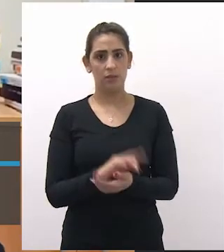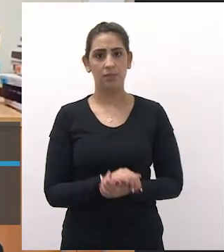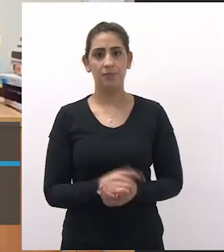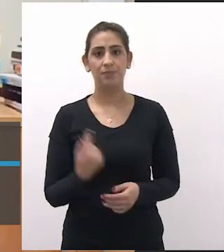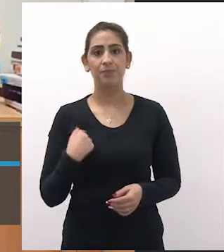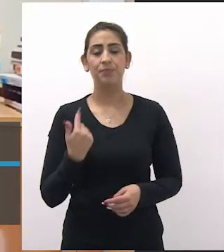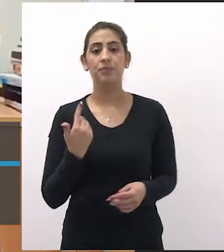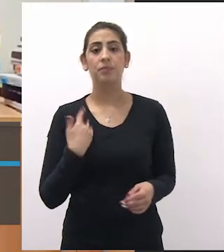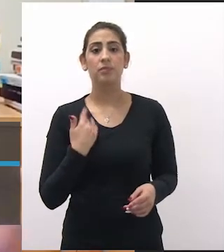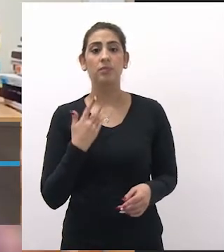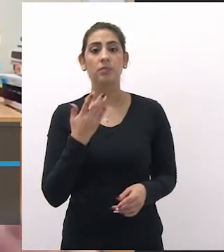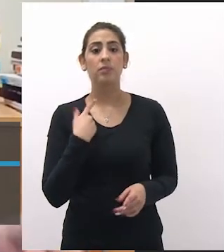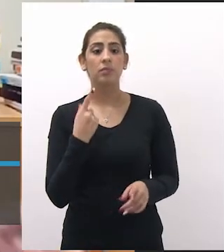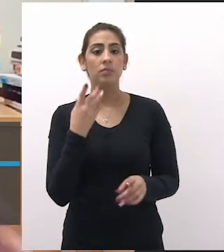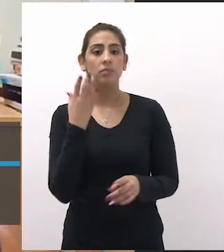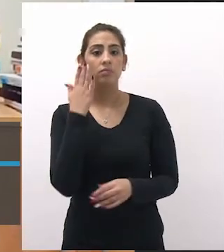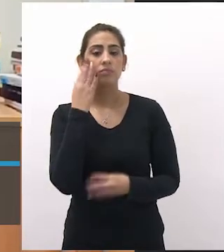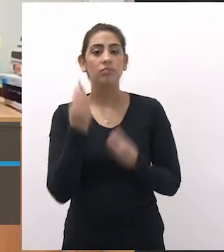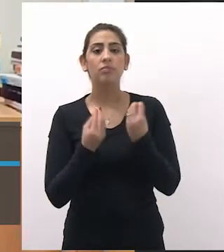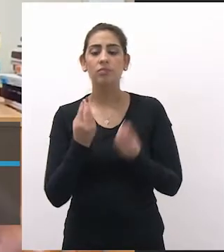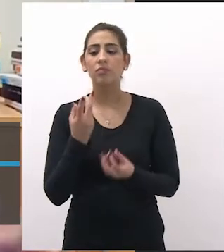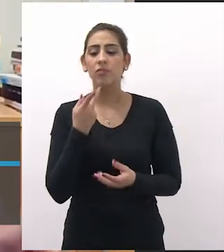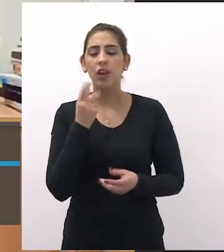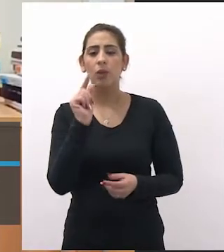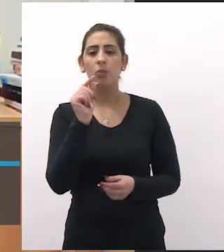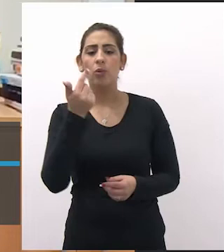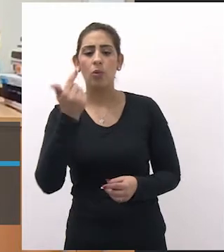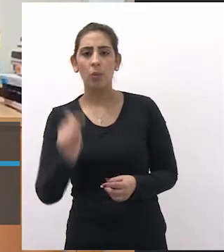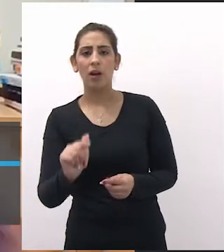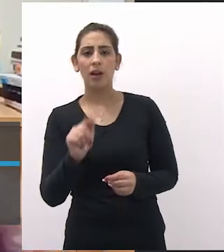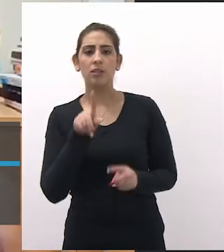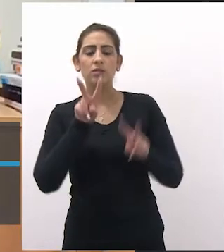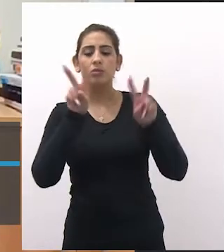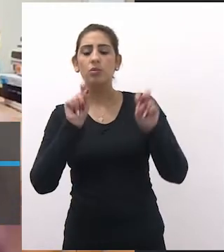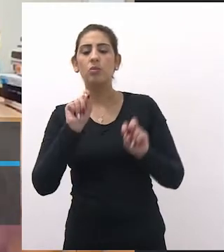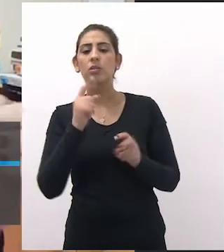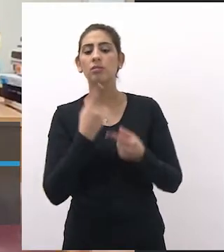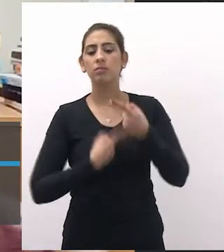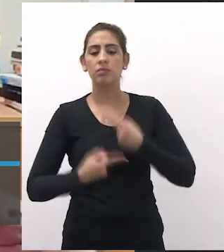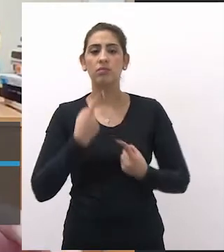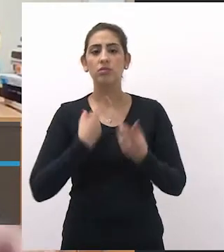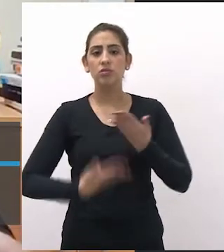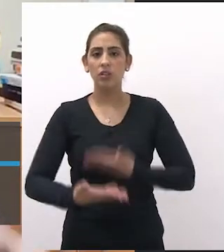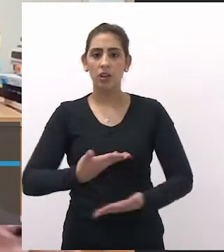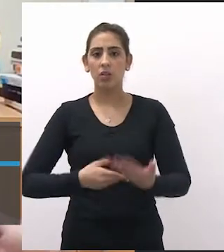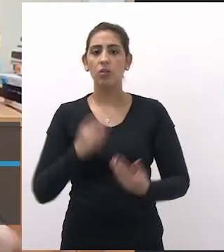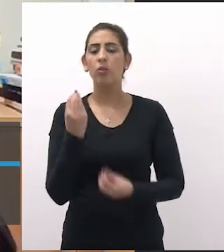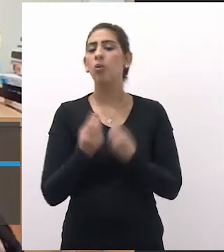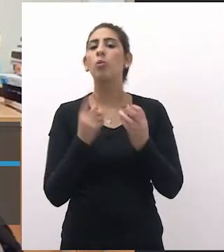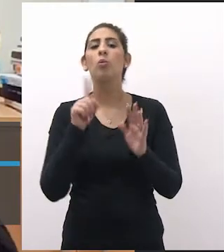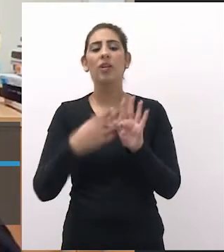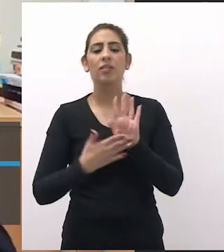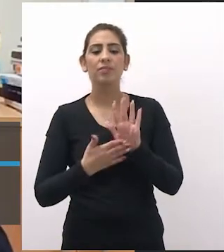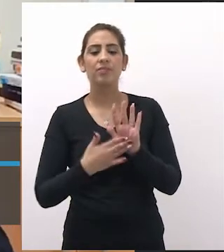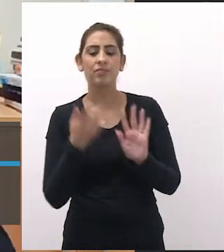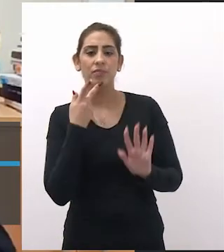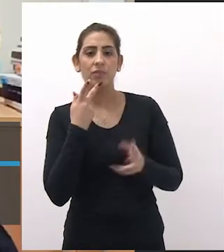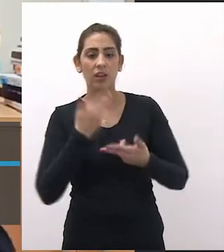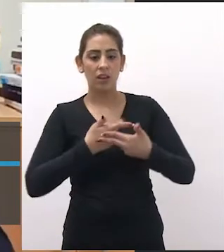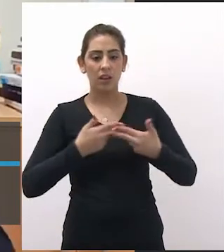pouquinho, entra um pouquinho mais nesse diálogo. Como que é promover esse diálogo, trazendo